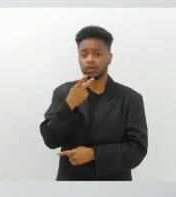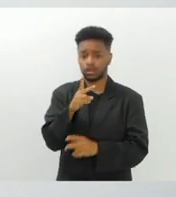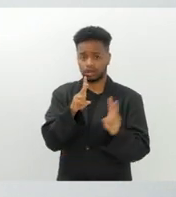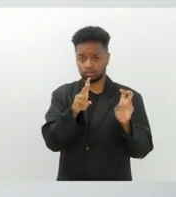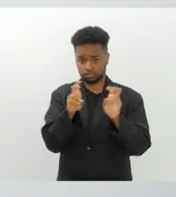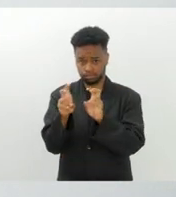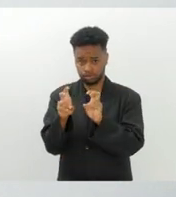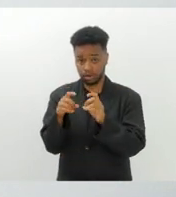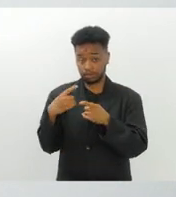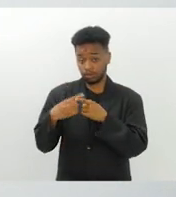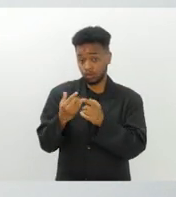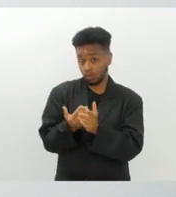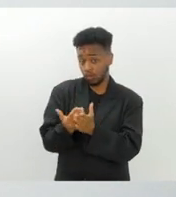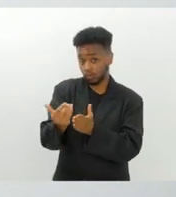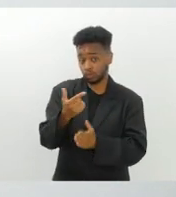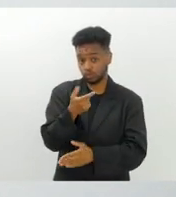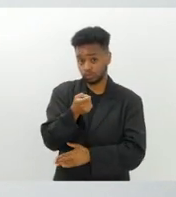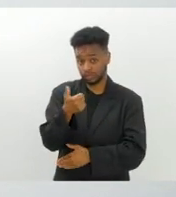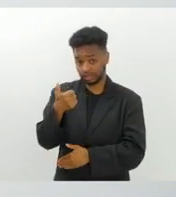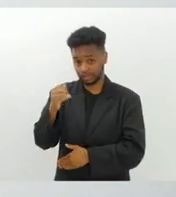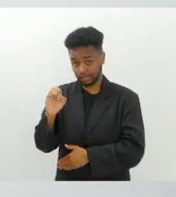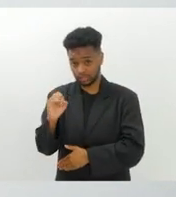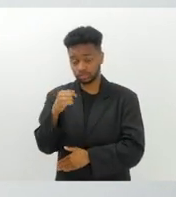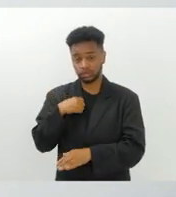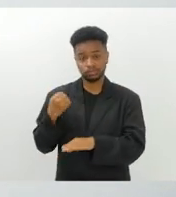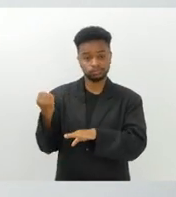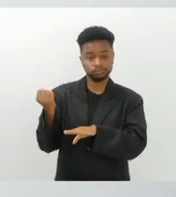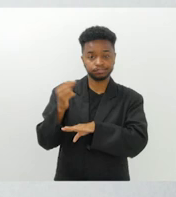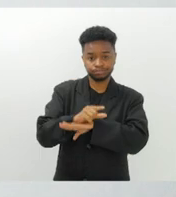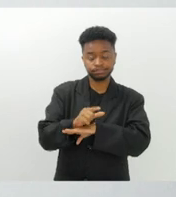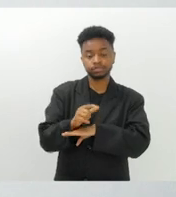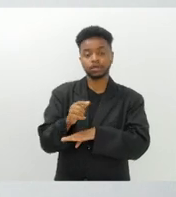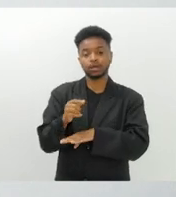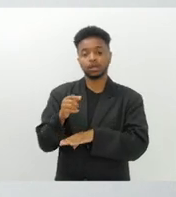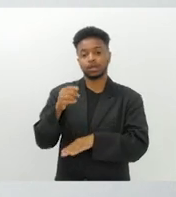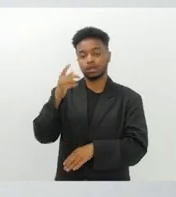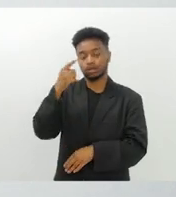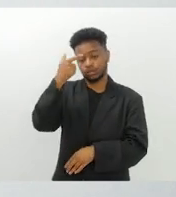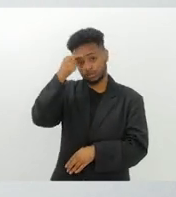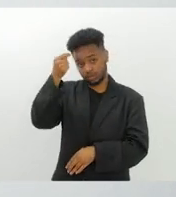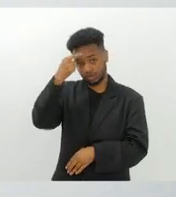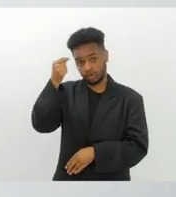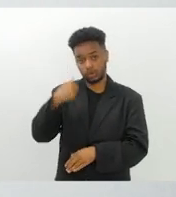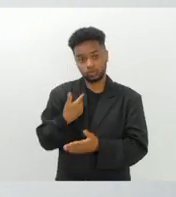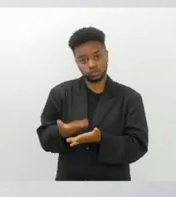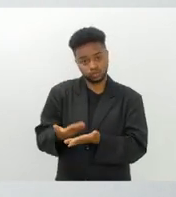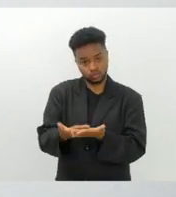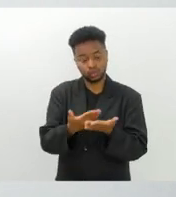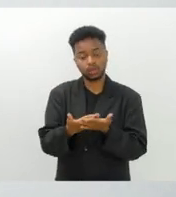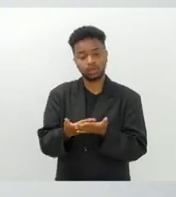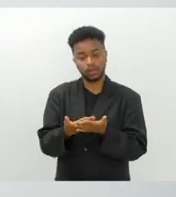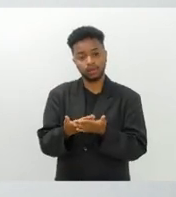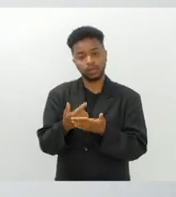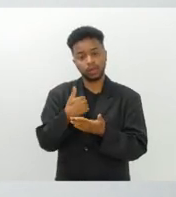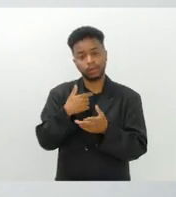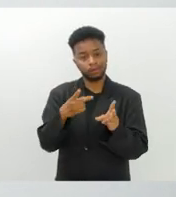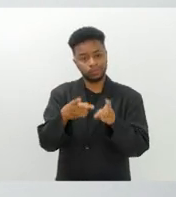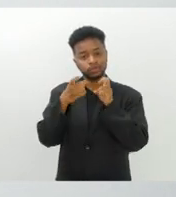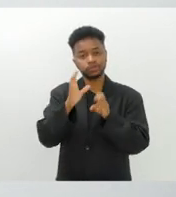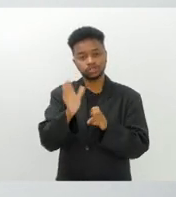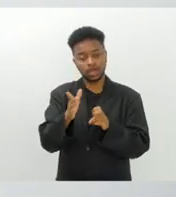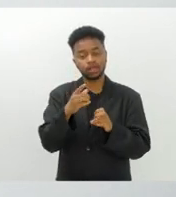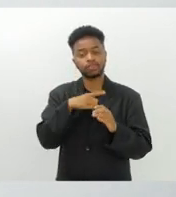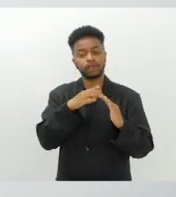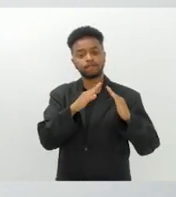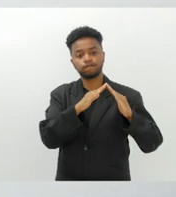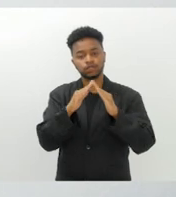Desde 2010, quando eu começo na graduação fazendo trabalho, isso já tinha aparecido, vizinhos chamando